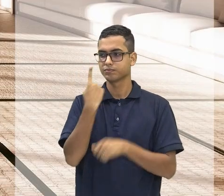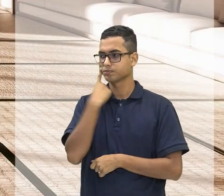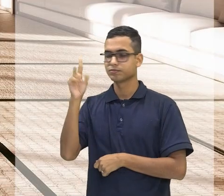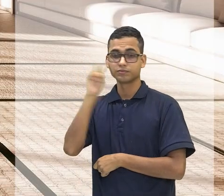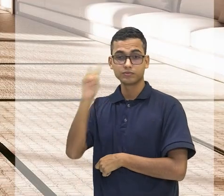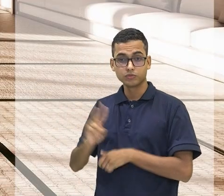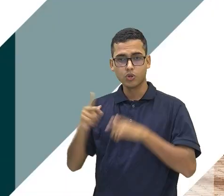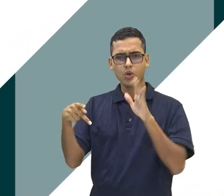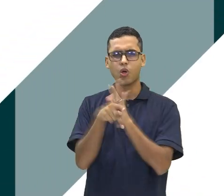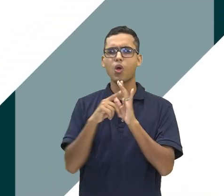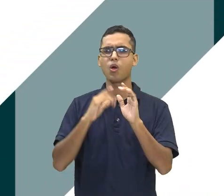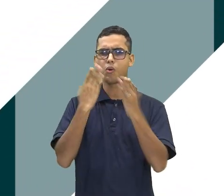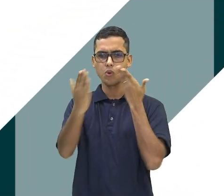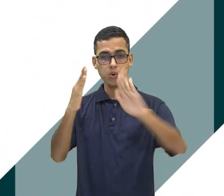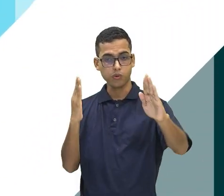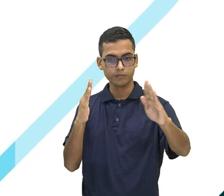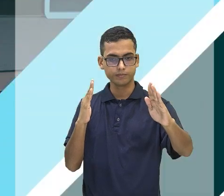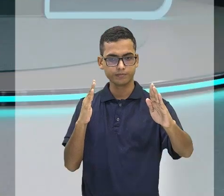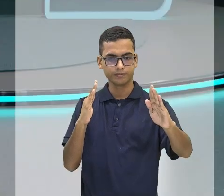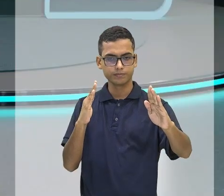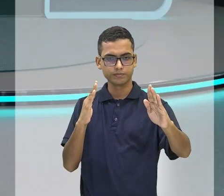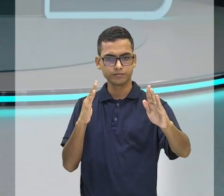do karatê?